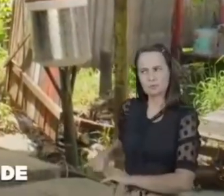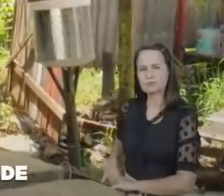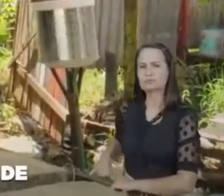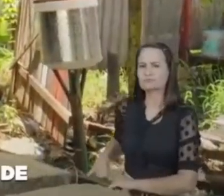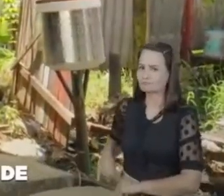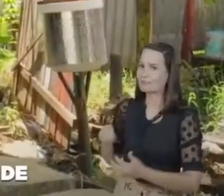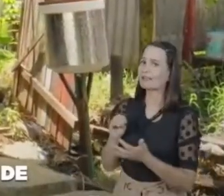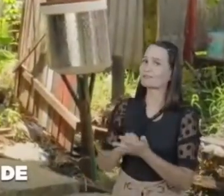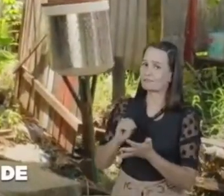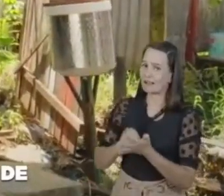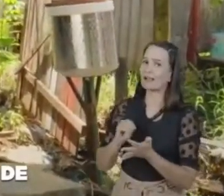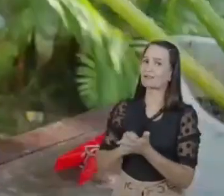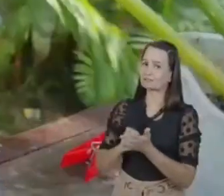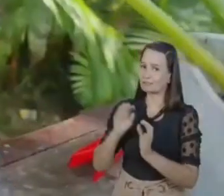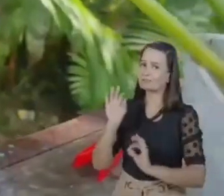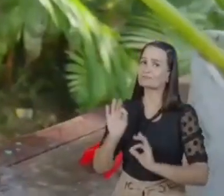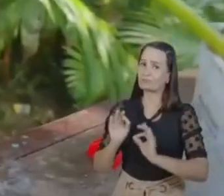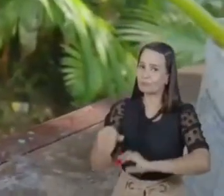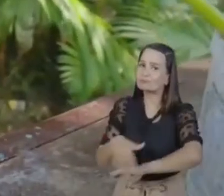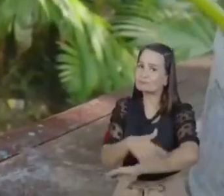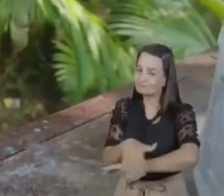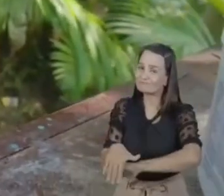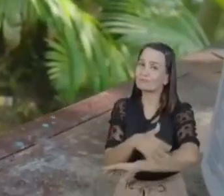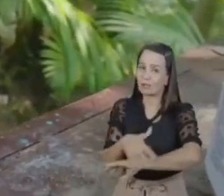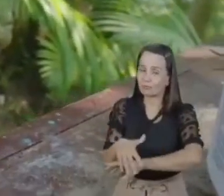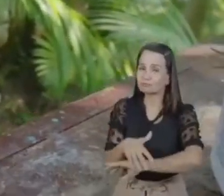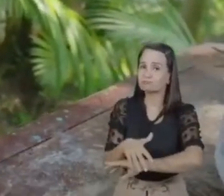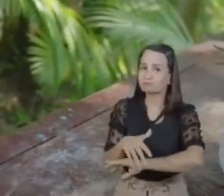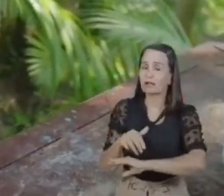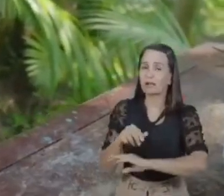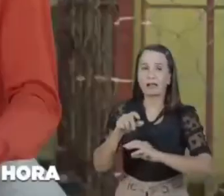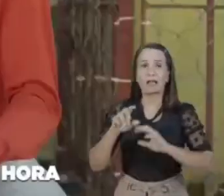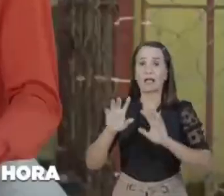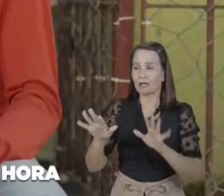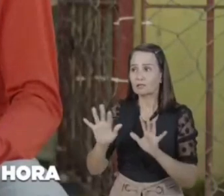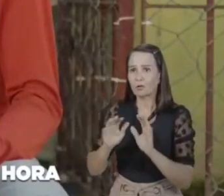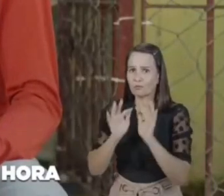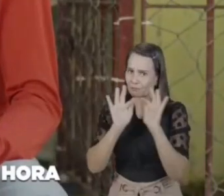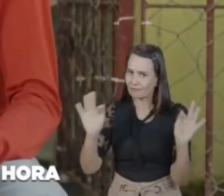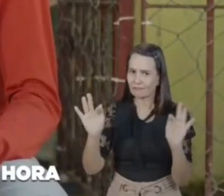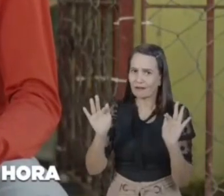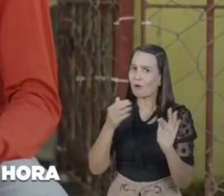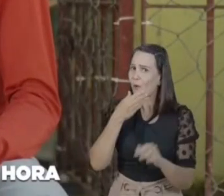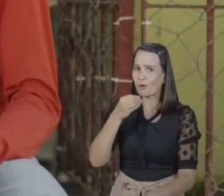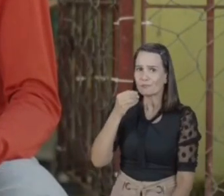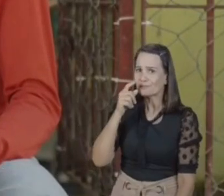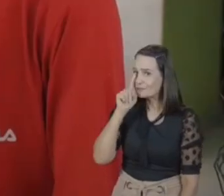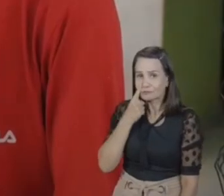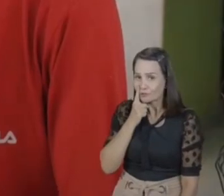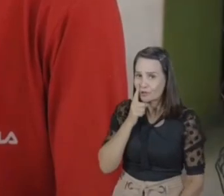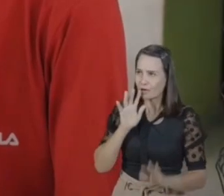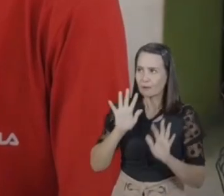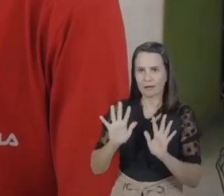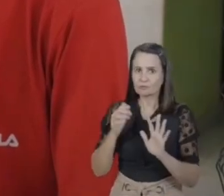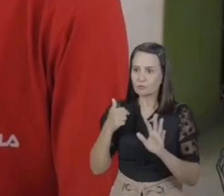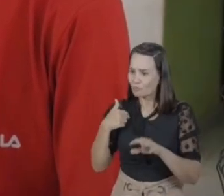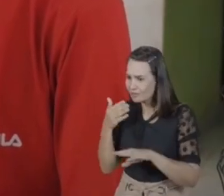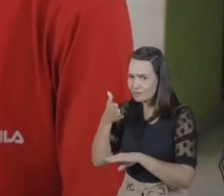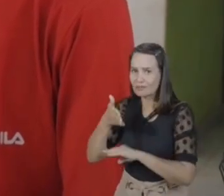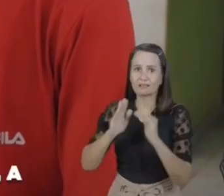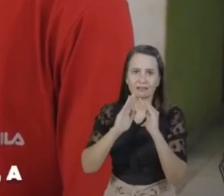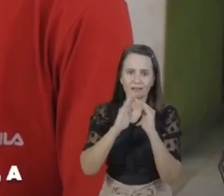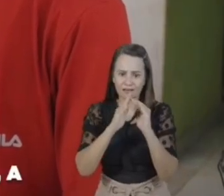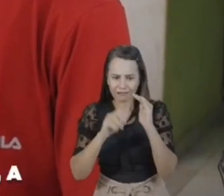gente vem sofrendo aqui de falta de saneamento, de alguém olhar aqui por nós, entendeu? Diz que o nome não chora, mas uma hora dessa que tu chega na tua